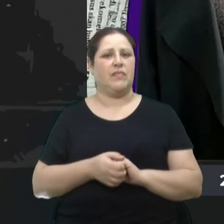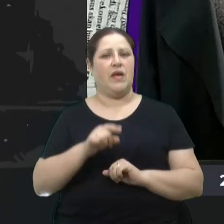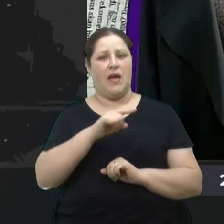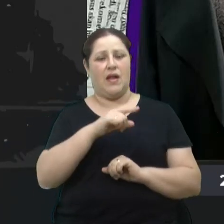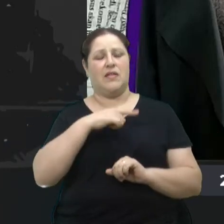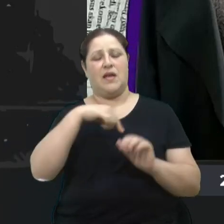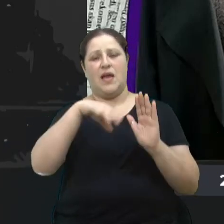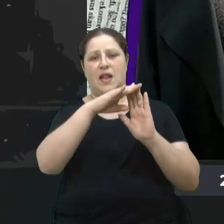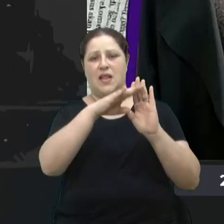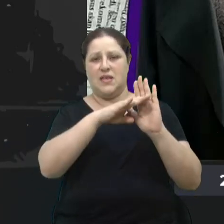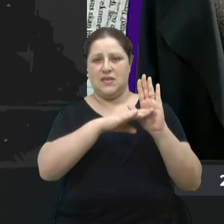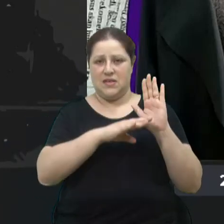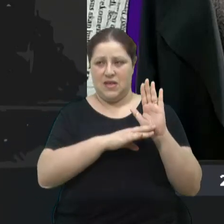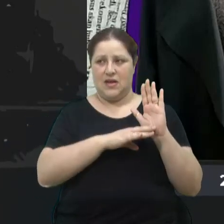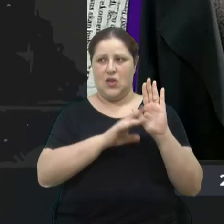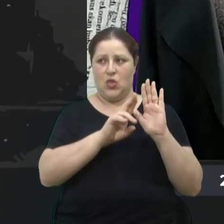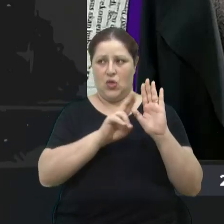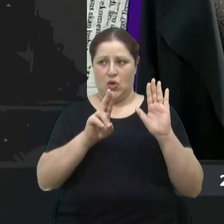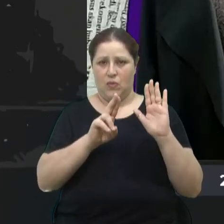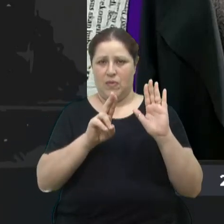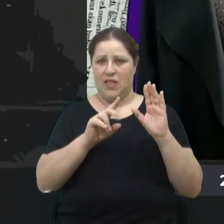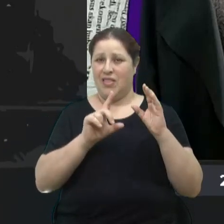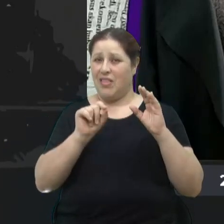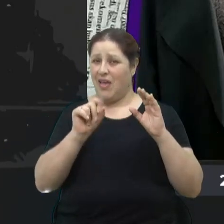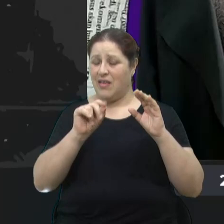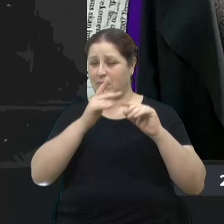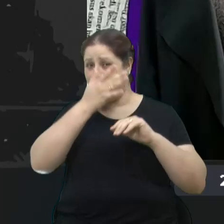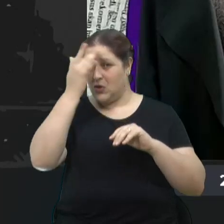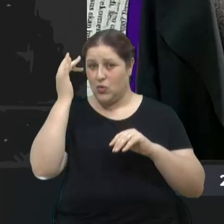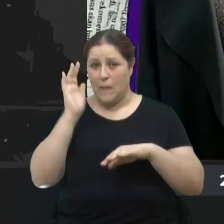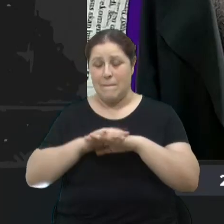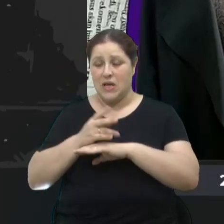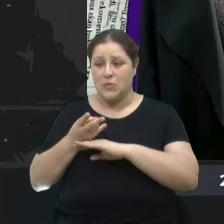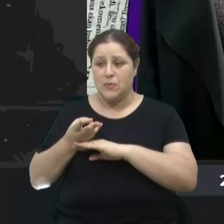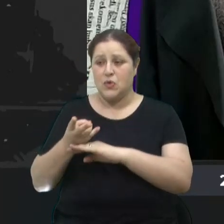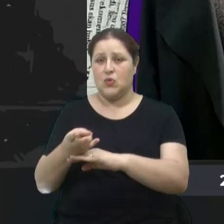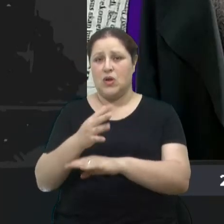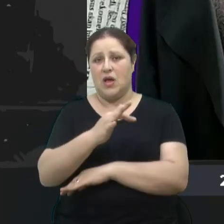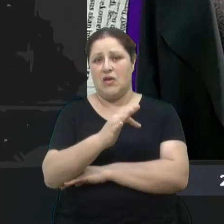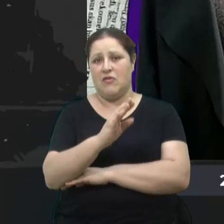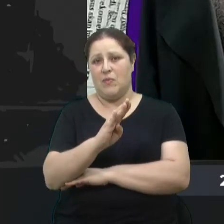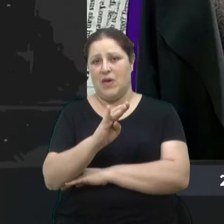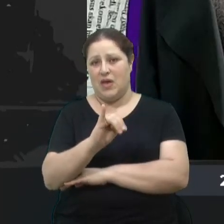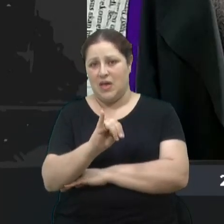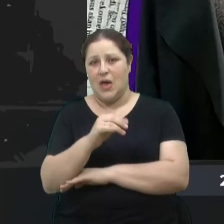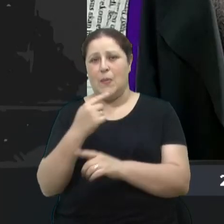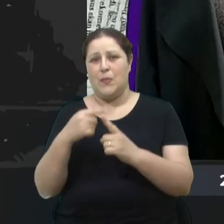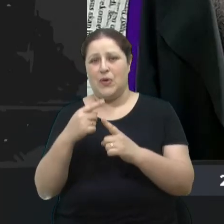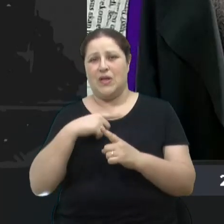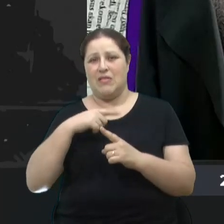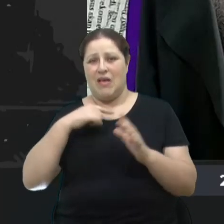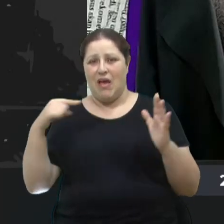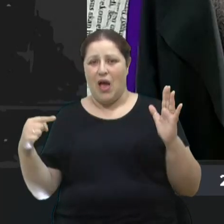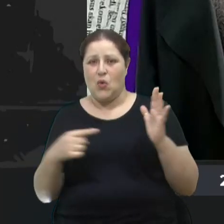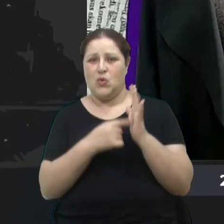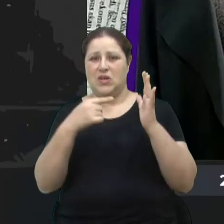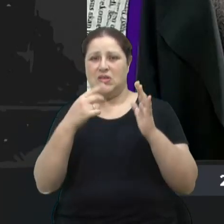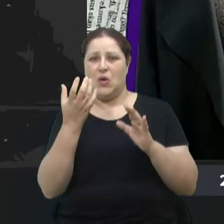das 10 pessoas mais procuradas pelo FBI devido a acusações